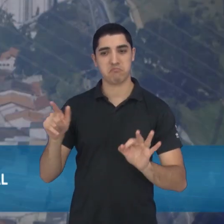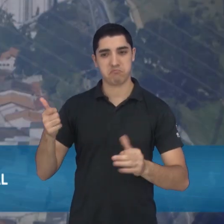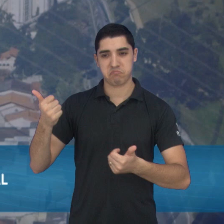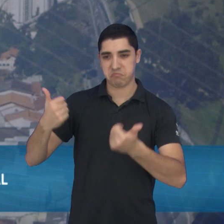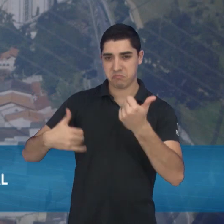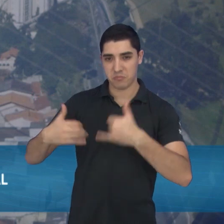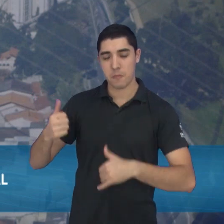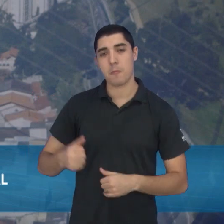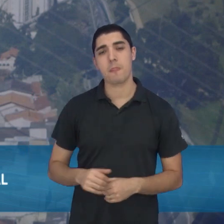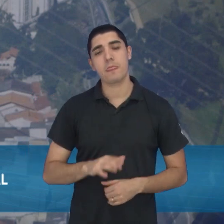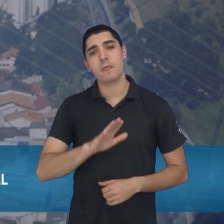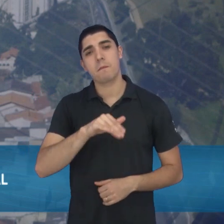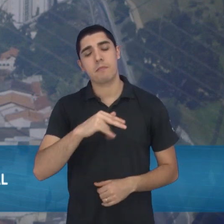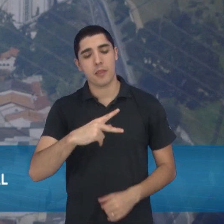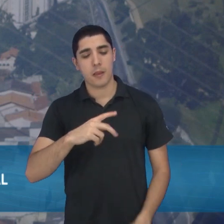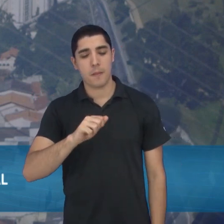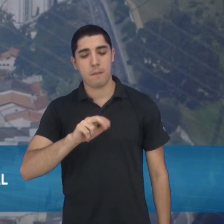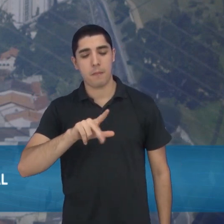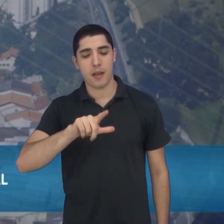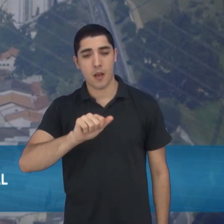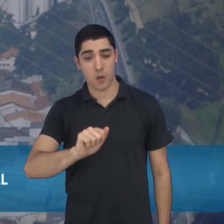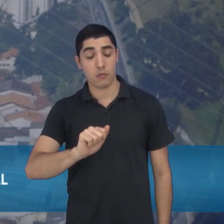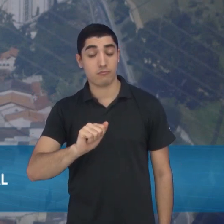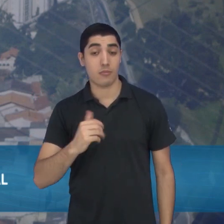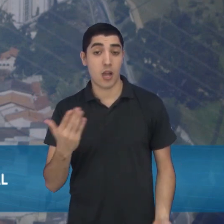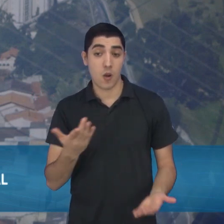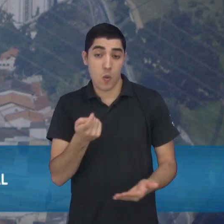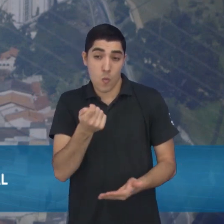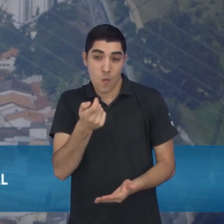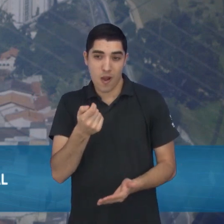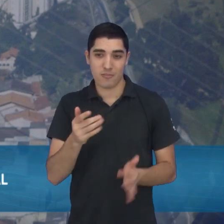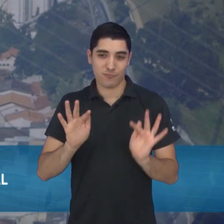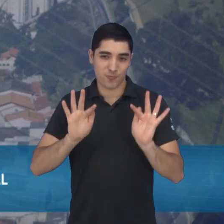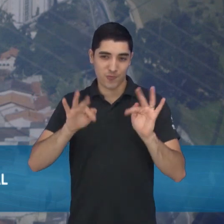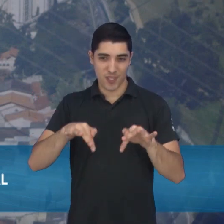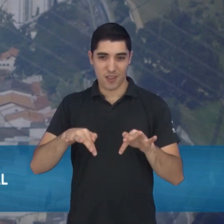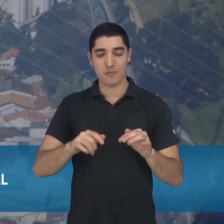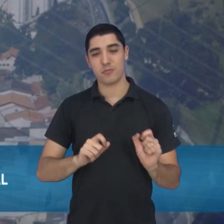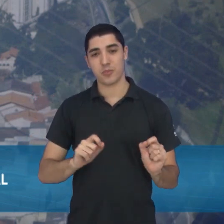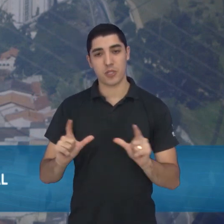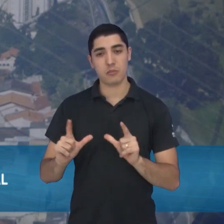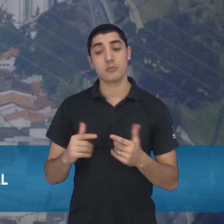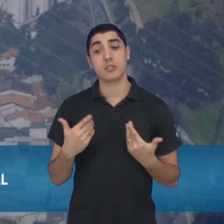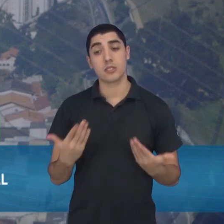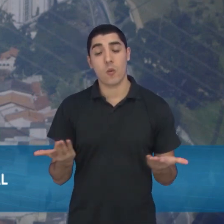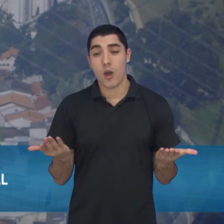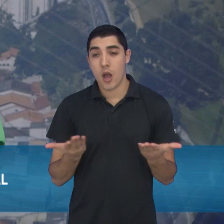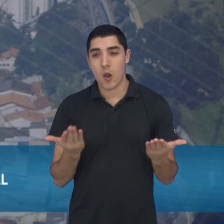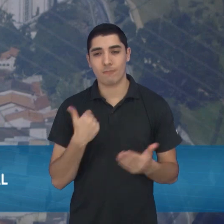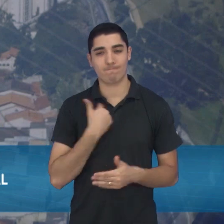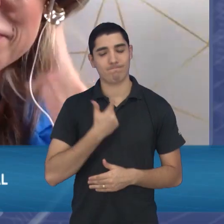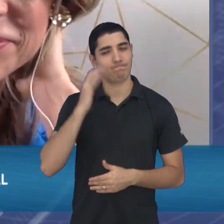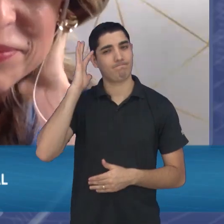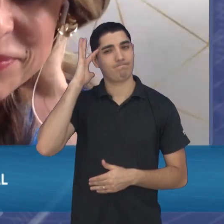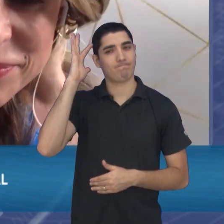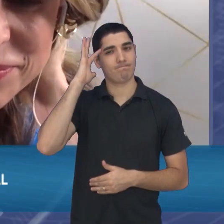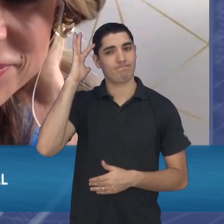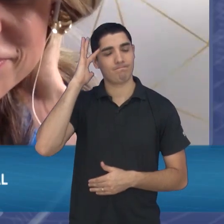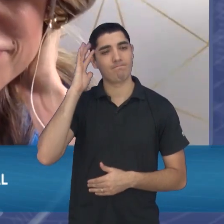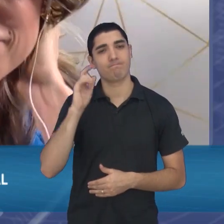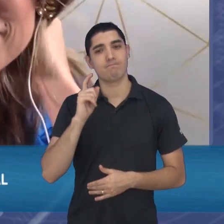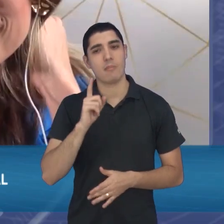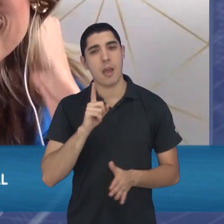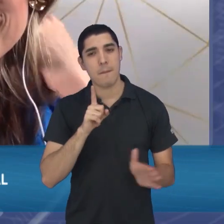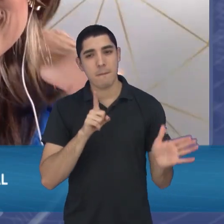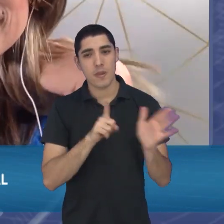fala. Paula, quero voltar com você, a gente está aqui chegando nos minutinhos finais, eu acho que a pergunta que fica, né, então, que não quer